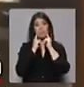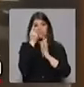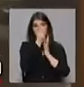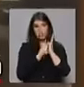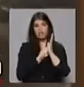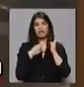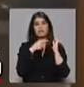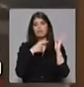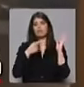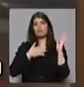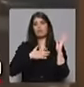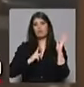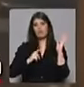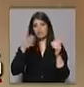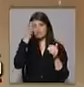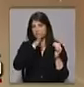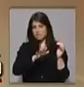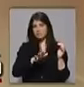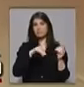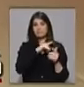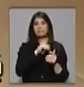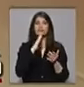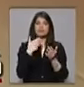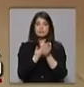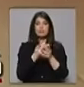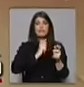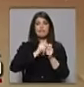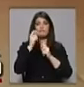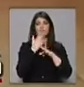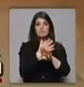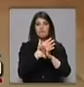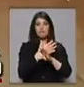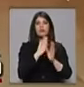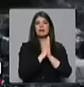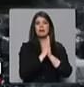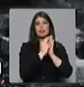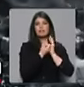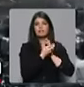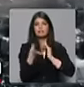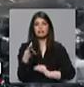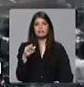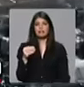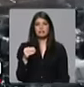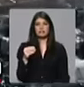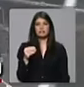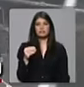fortes tumultos no Niger, onde pelo menos 10 igrejas foram incendiadas.